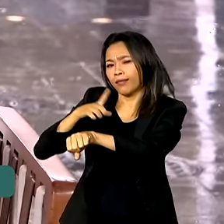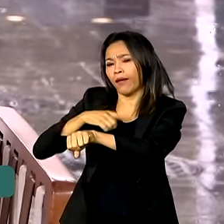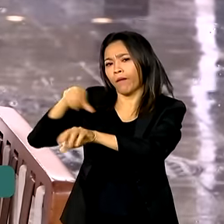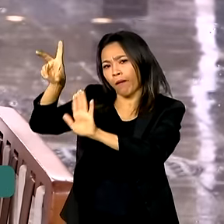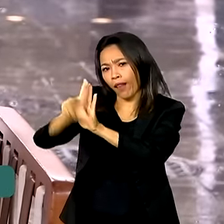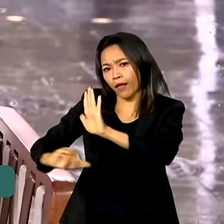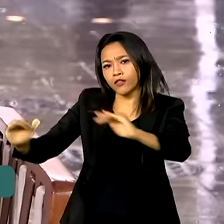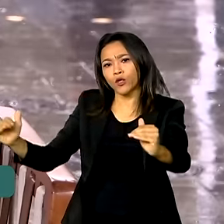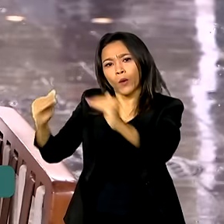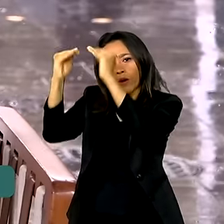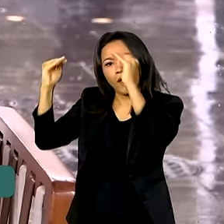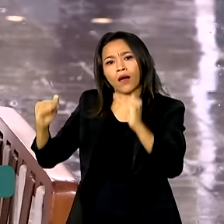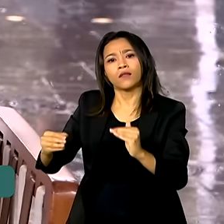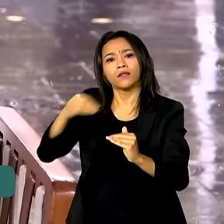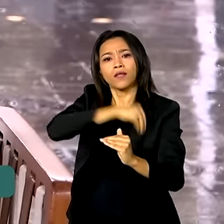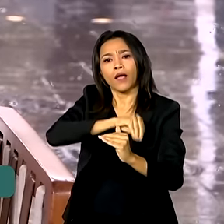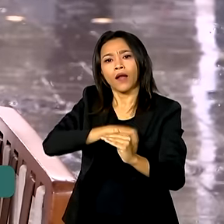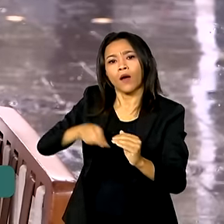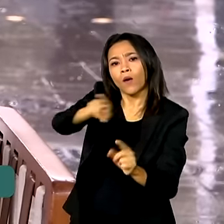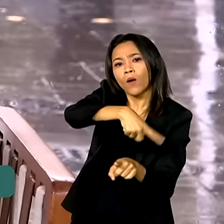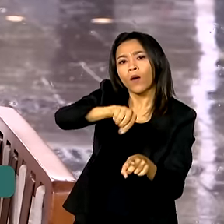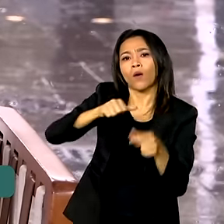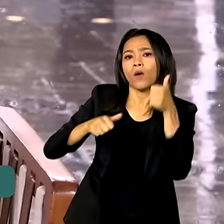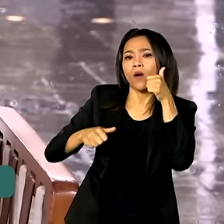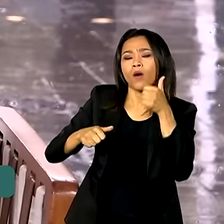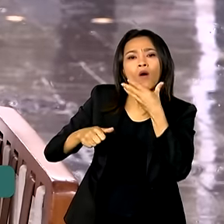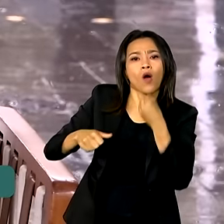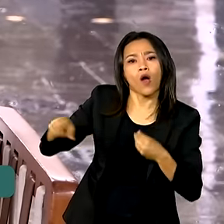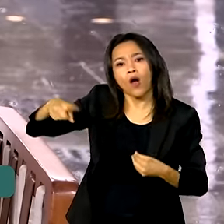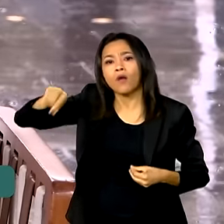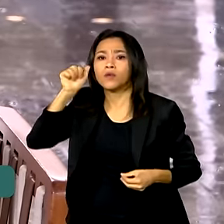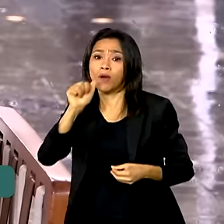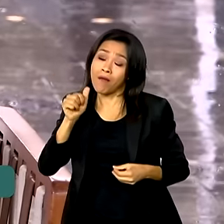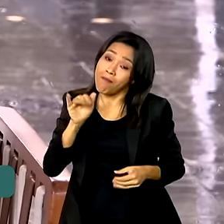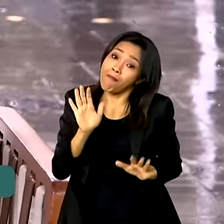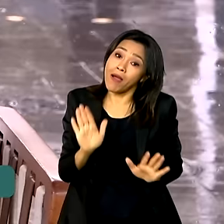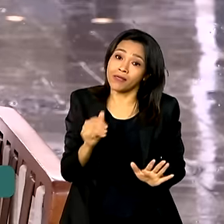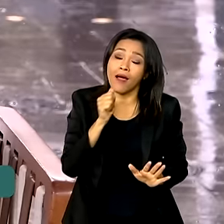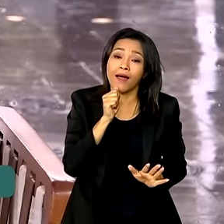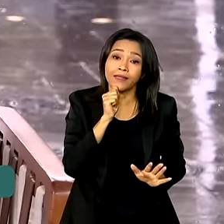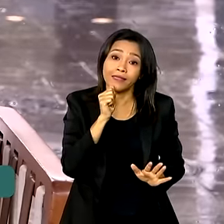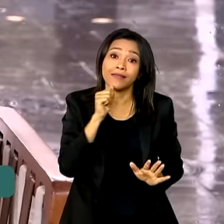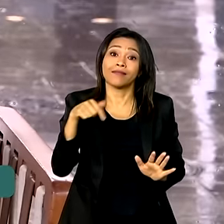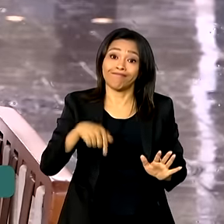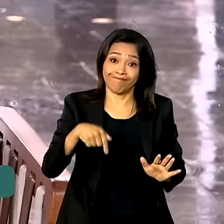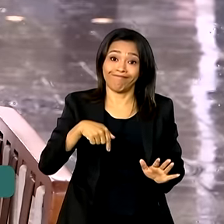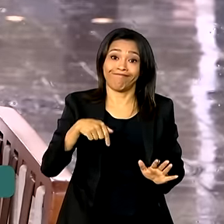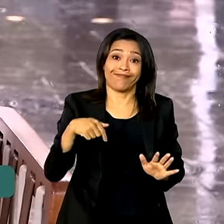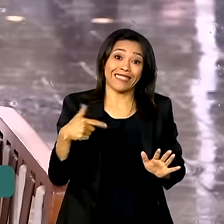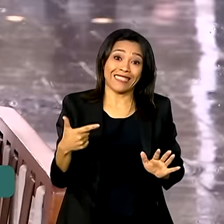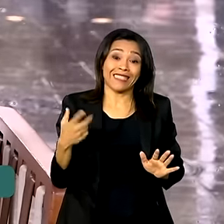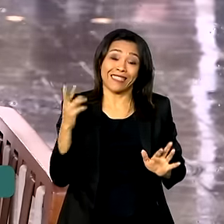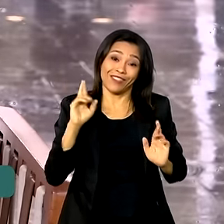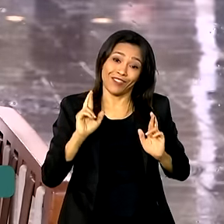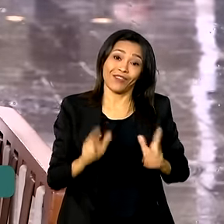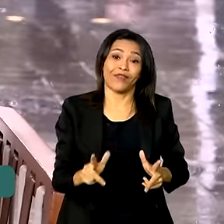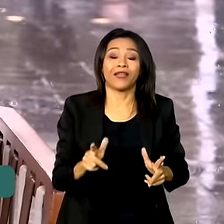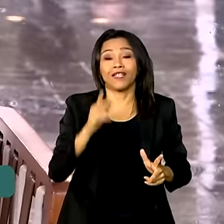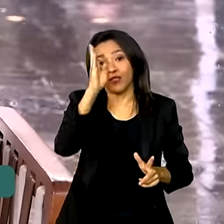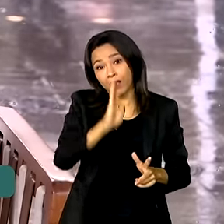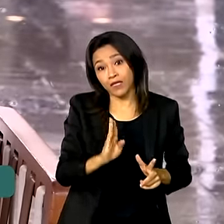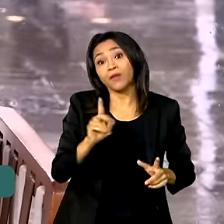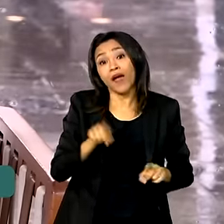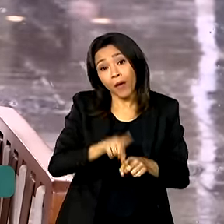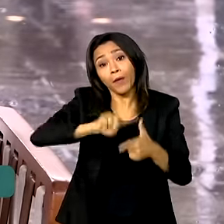igualdade salarial, nós ainda temos uma diferença que está colocada igual no Brasil. Então, isso é um problema do